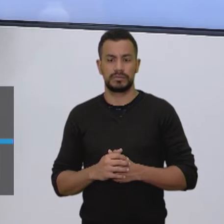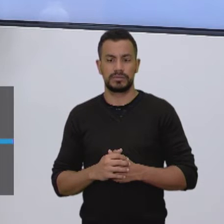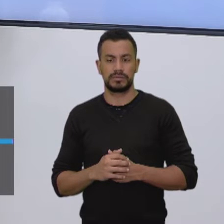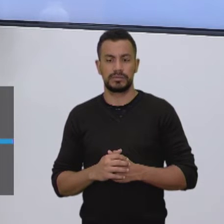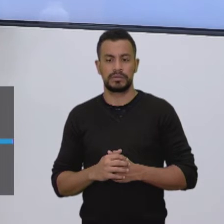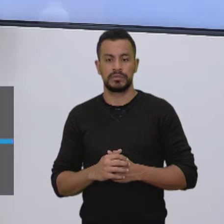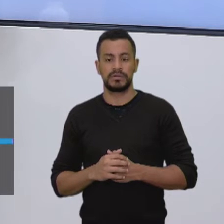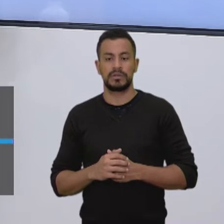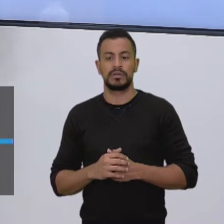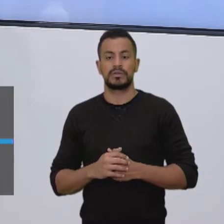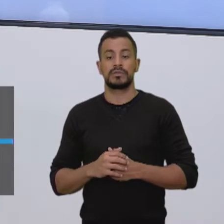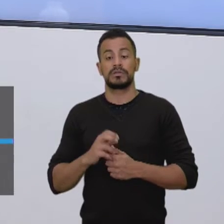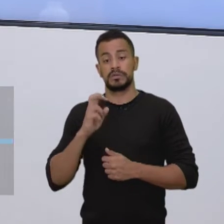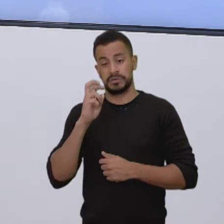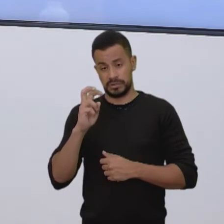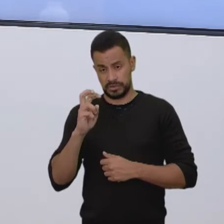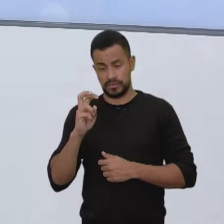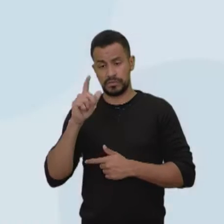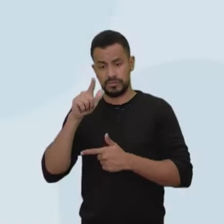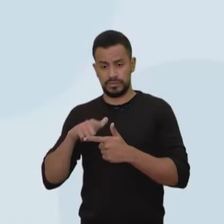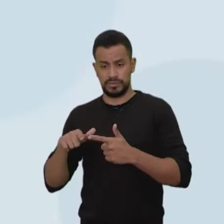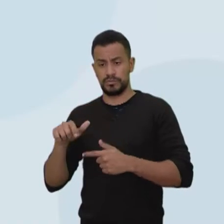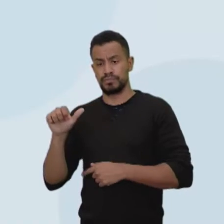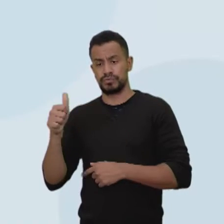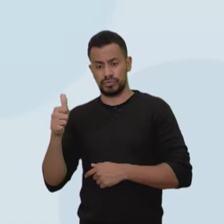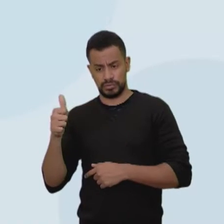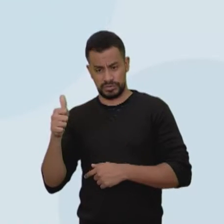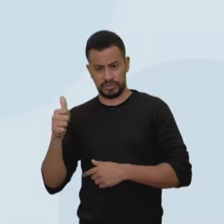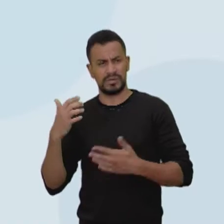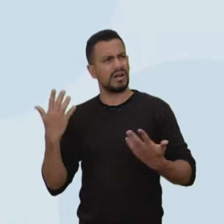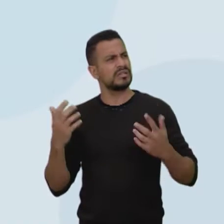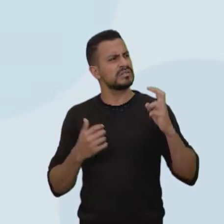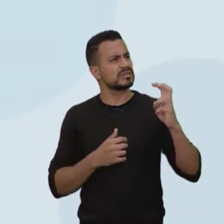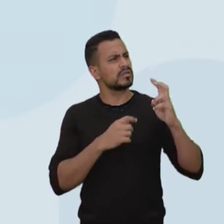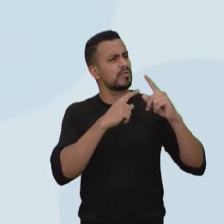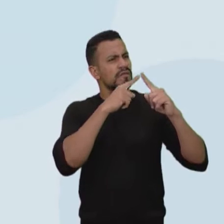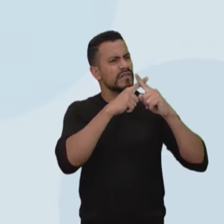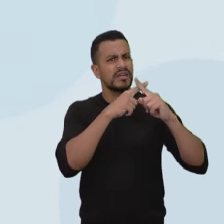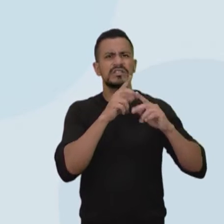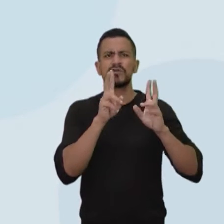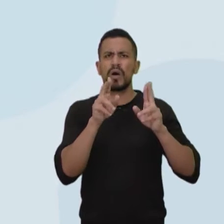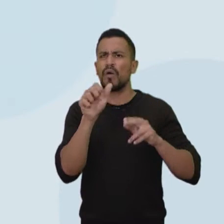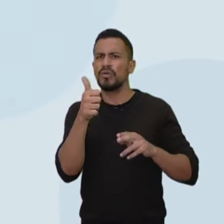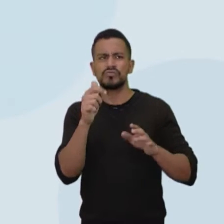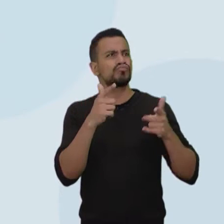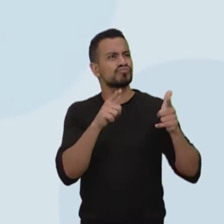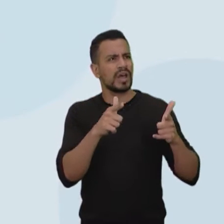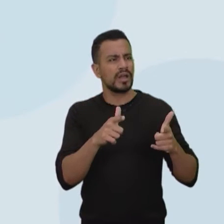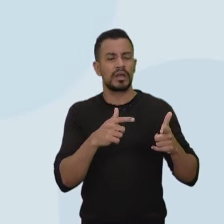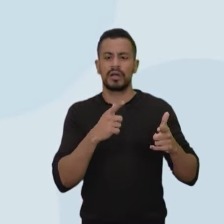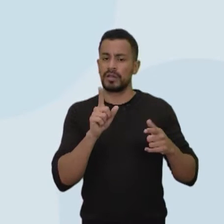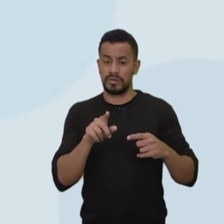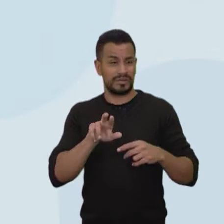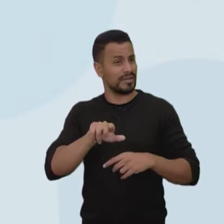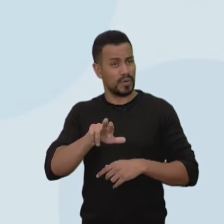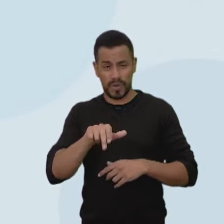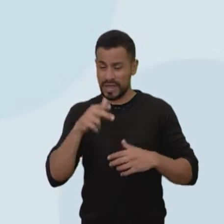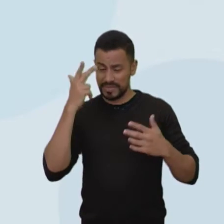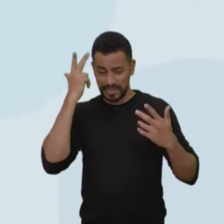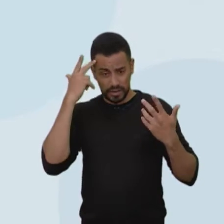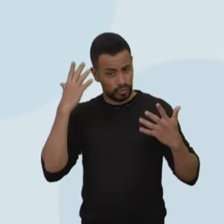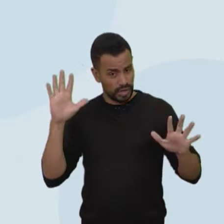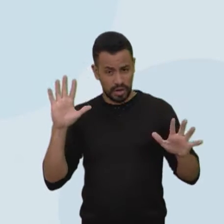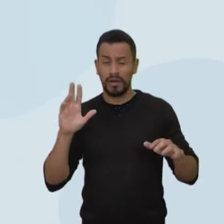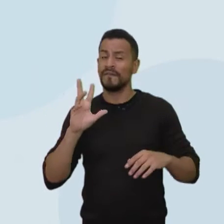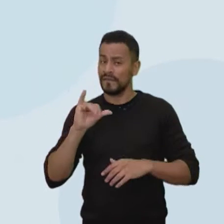Como eu vejo que o 5 não é da tabuada do 11, eu já sei que de cara não é número natural. Vai dar número com vírgula. Além